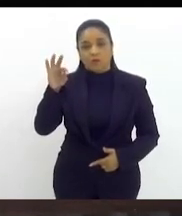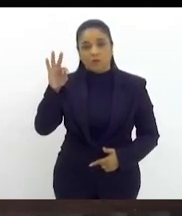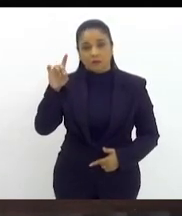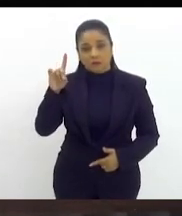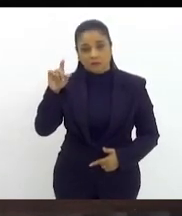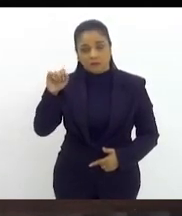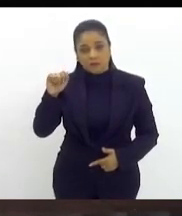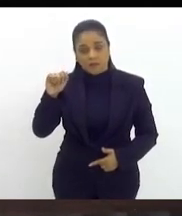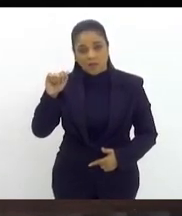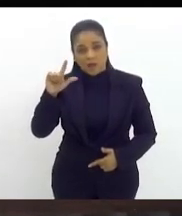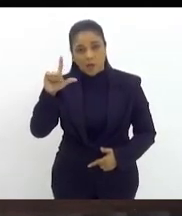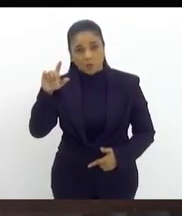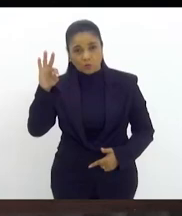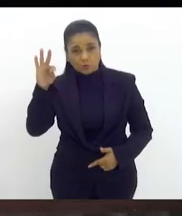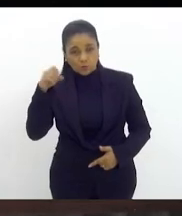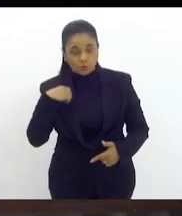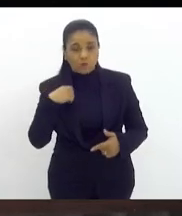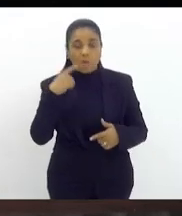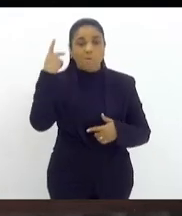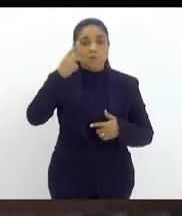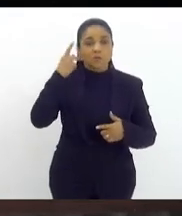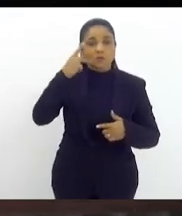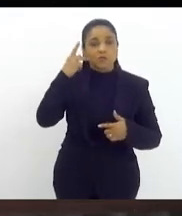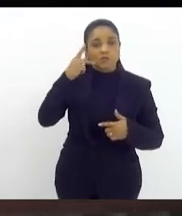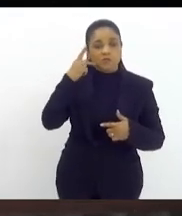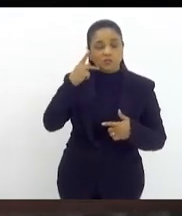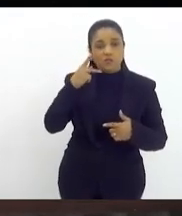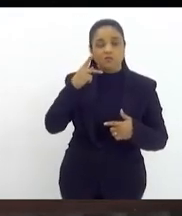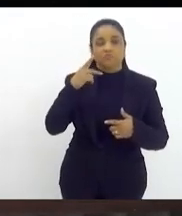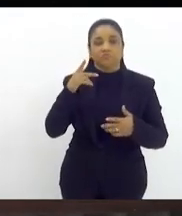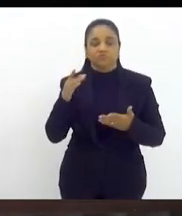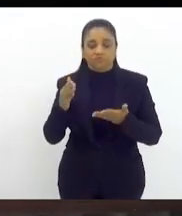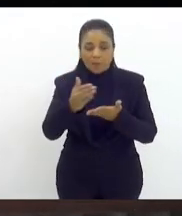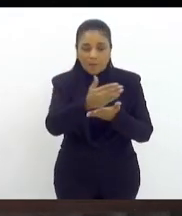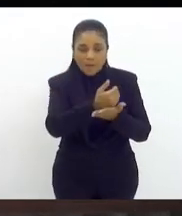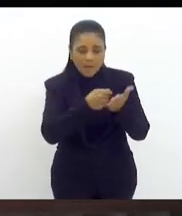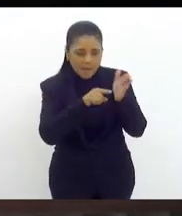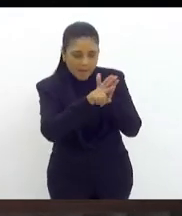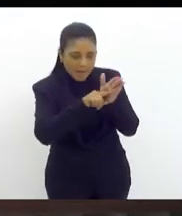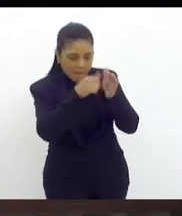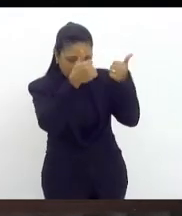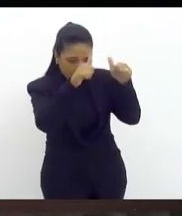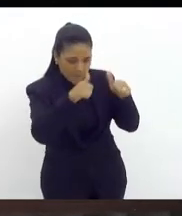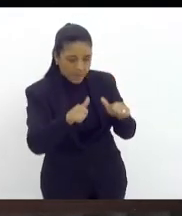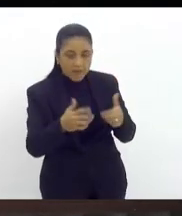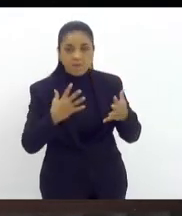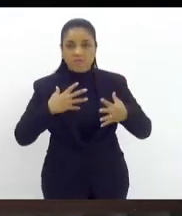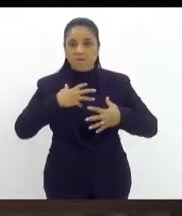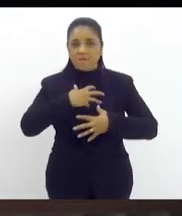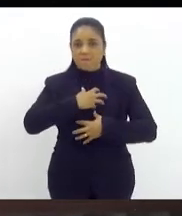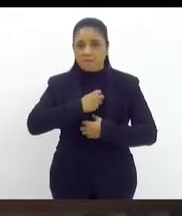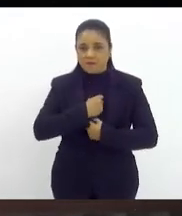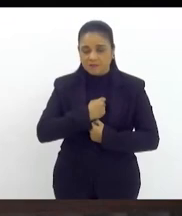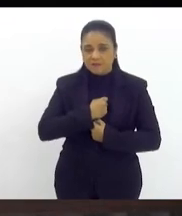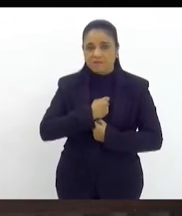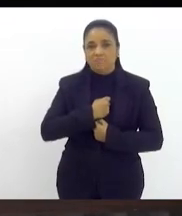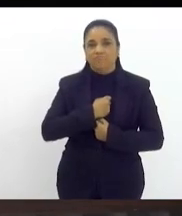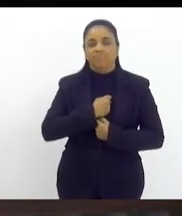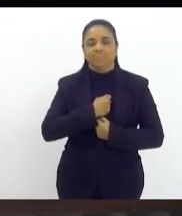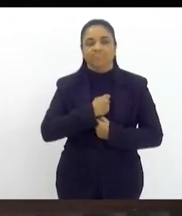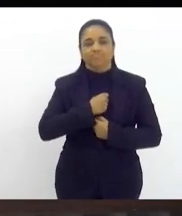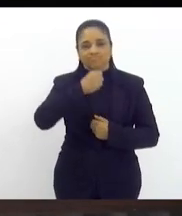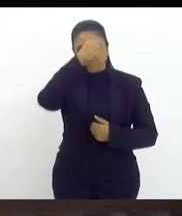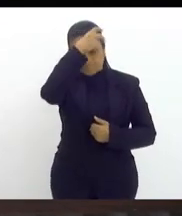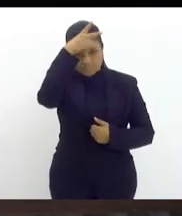de diagnóstico e tratamento da síndrome de depressão na rede pública. Cabe destacar que, segundo a